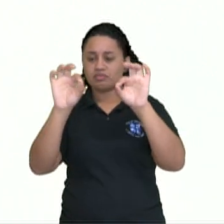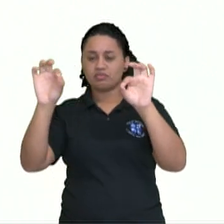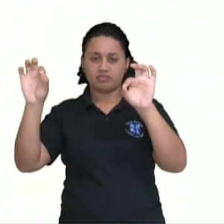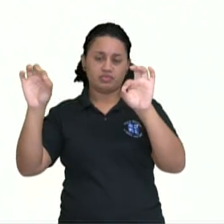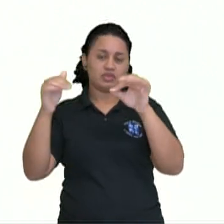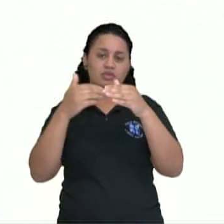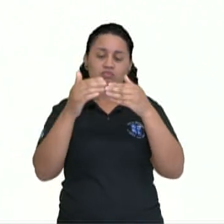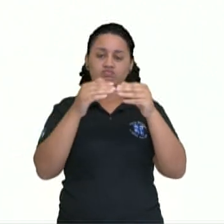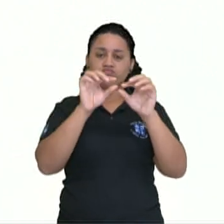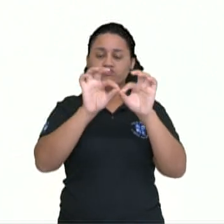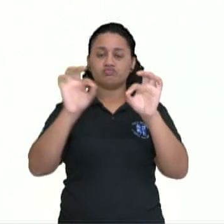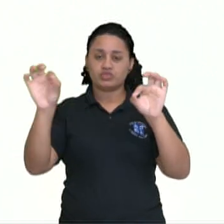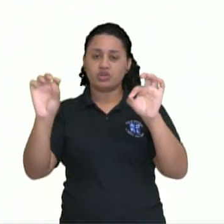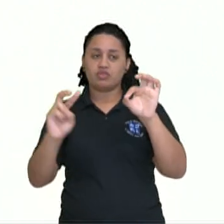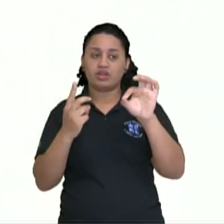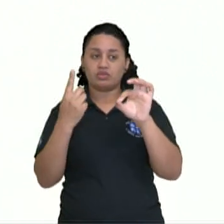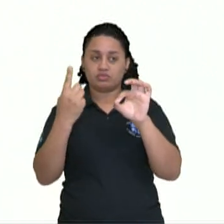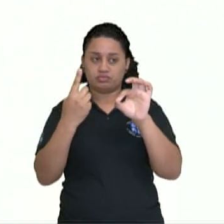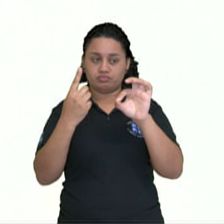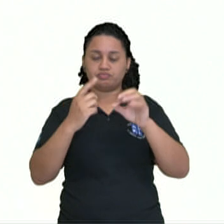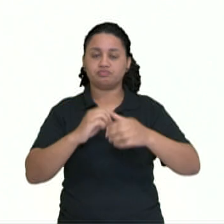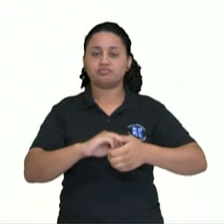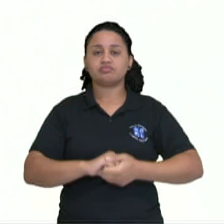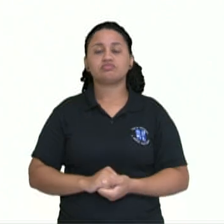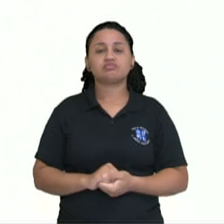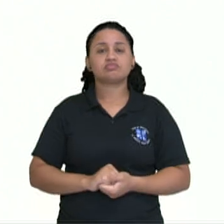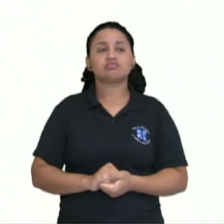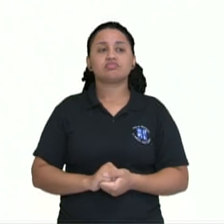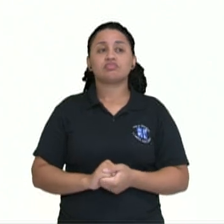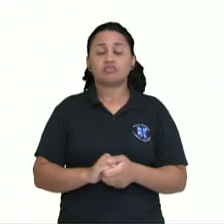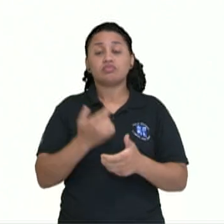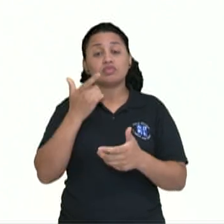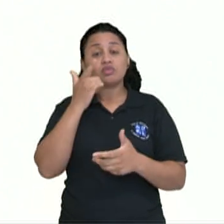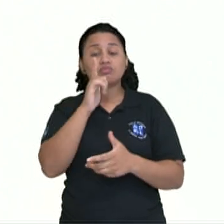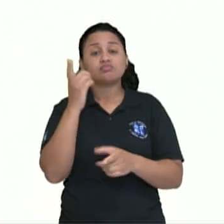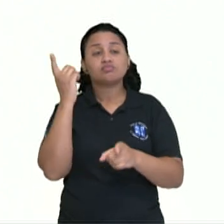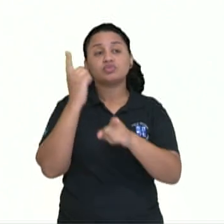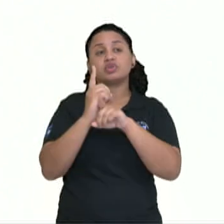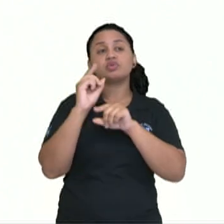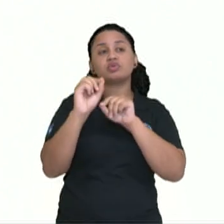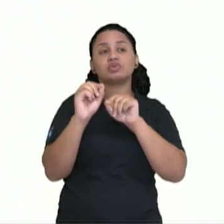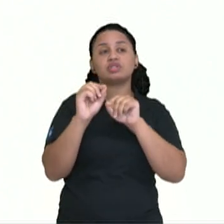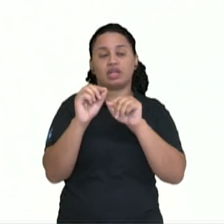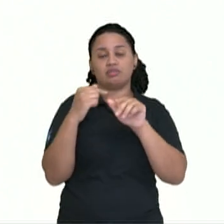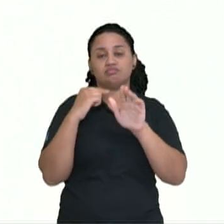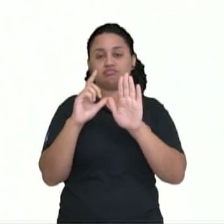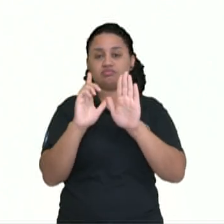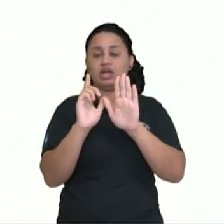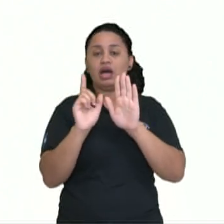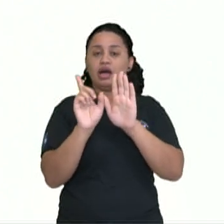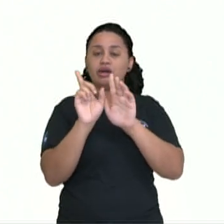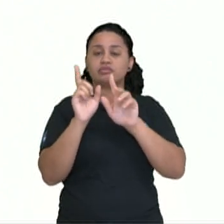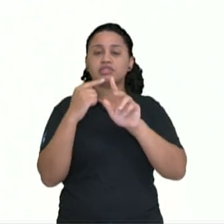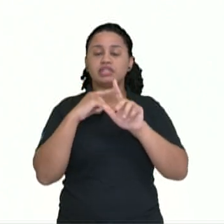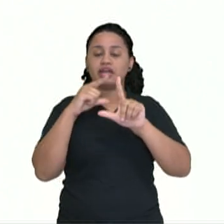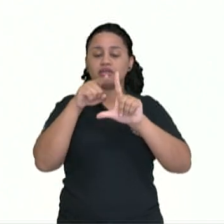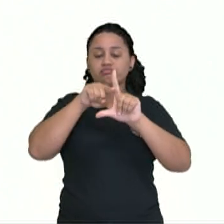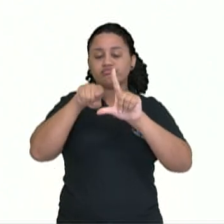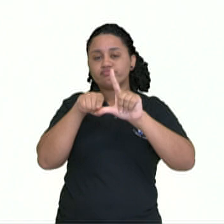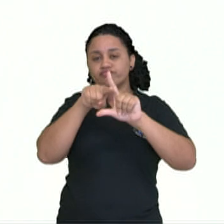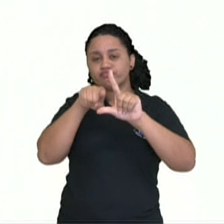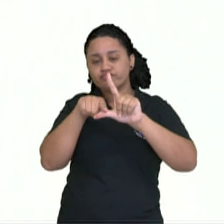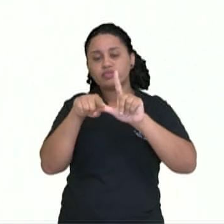da circunferência vale 1, e que nele eu encontro aí ângulos no primeiro, segundo, terceiro e